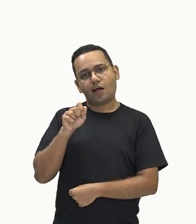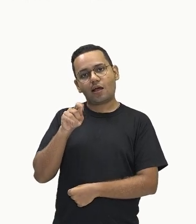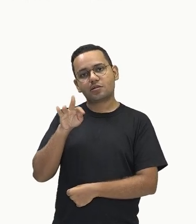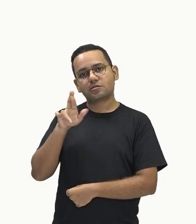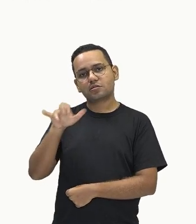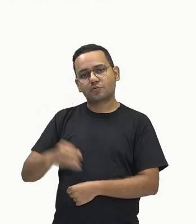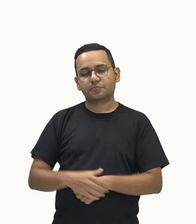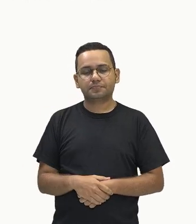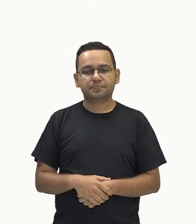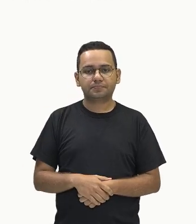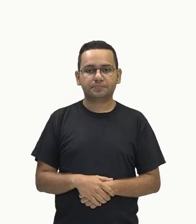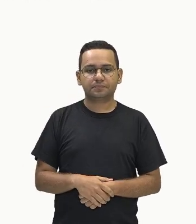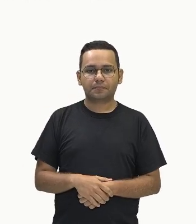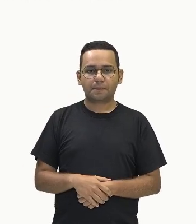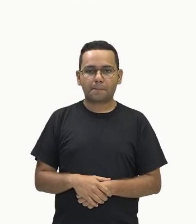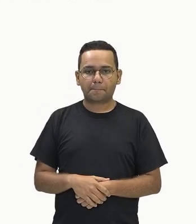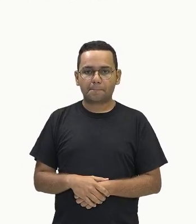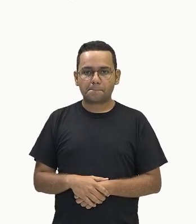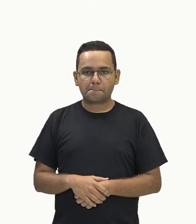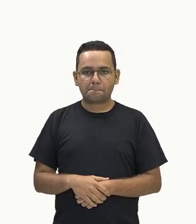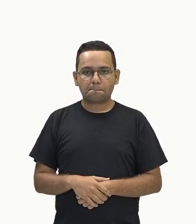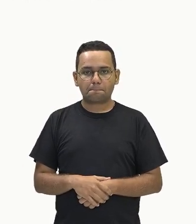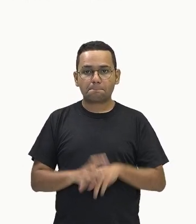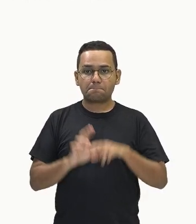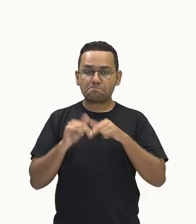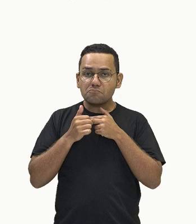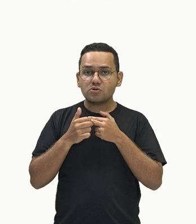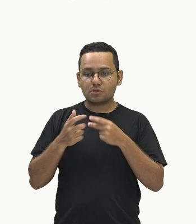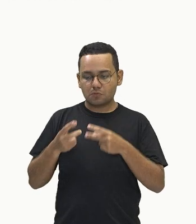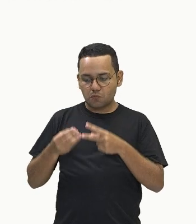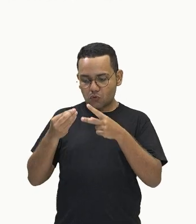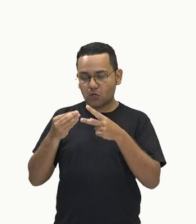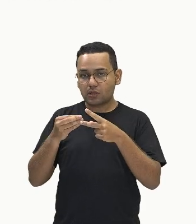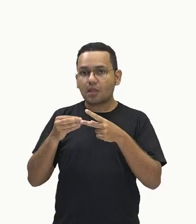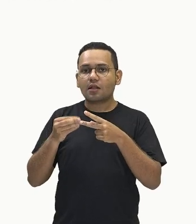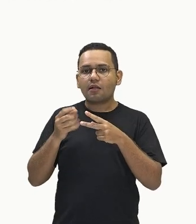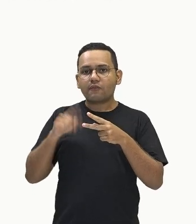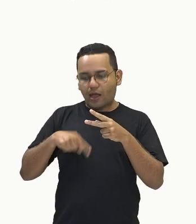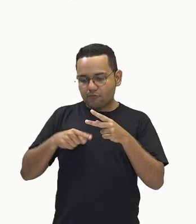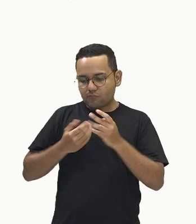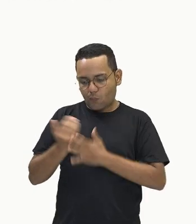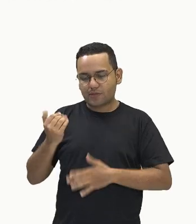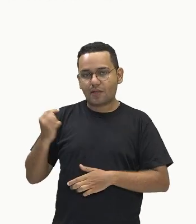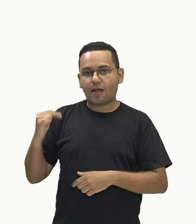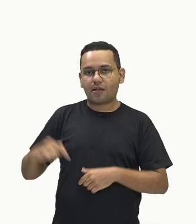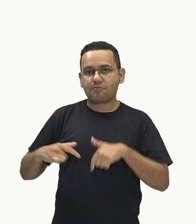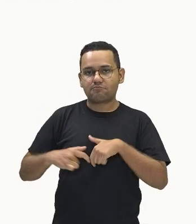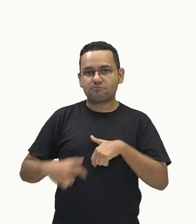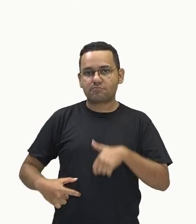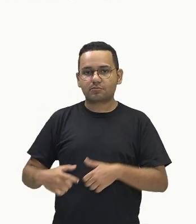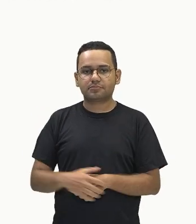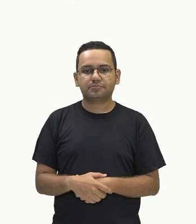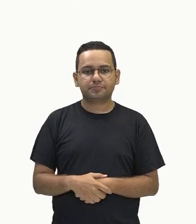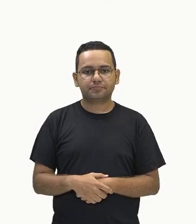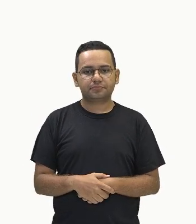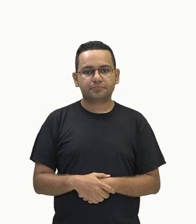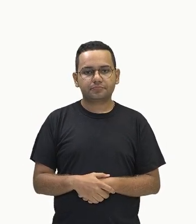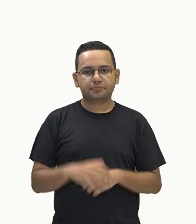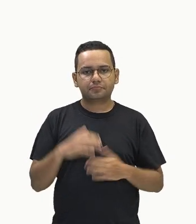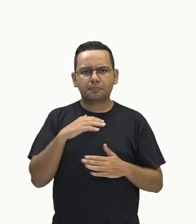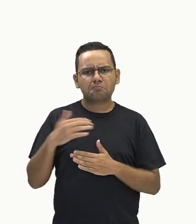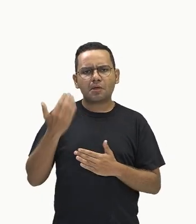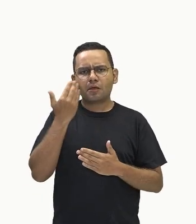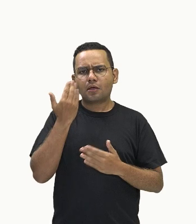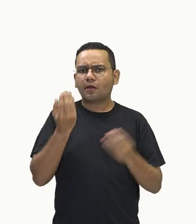Então, a digestão das proteínas se inicia no estômago. Vamos ver como que ocorre a fisiologia